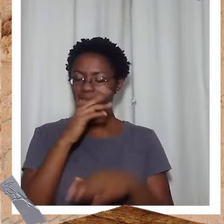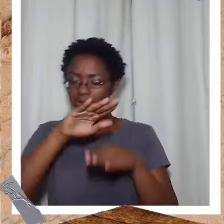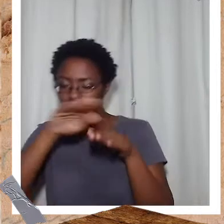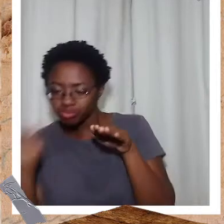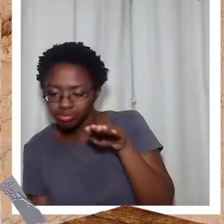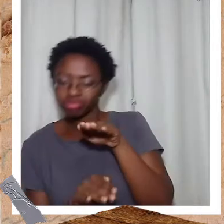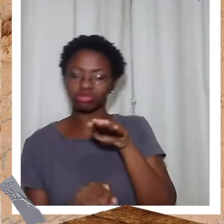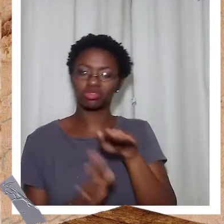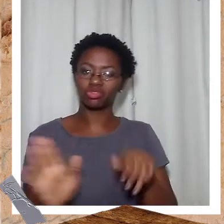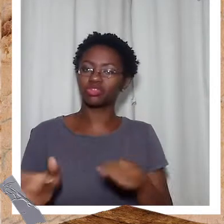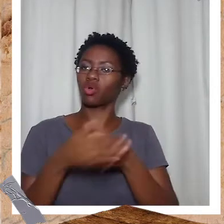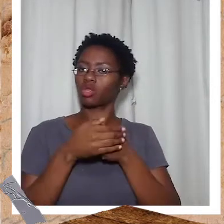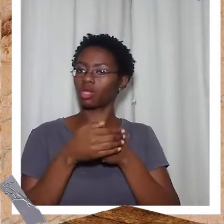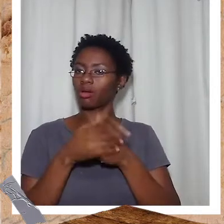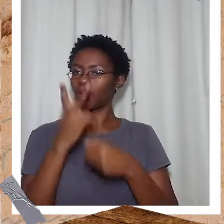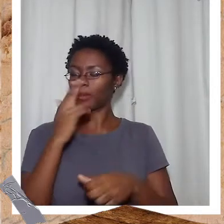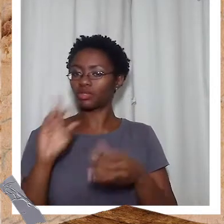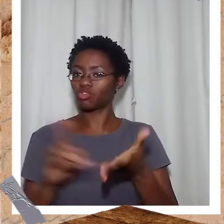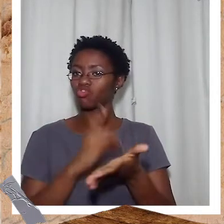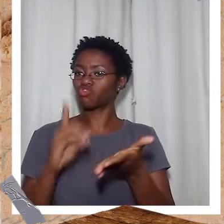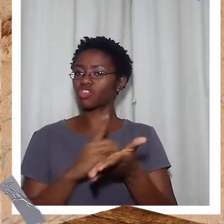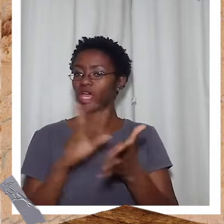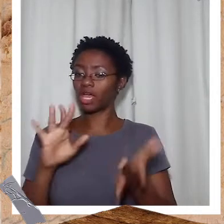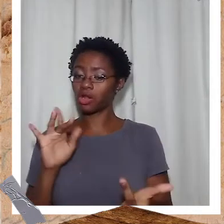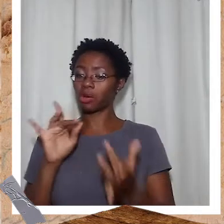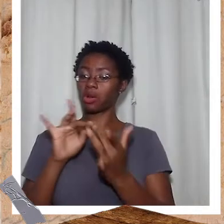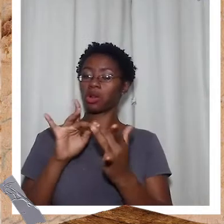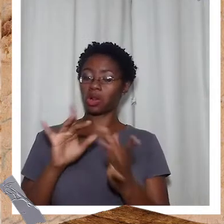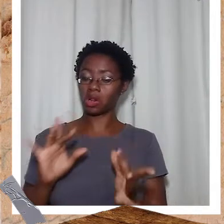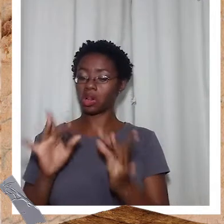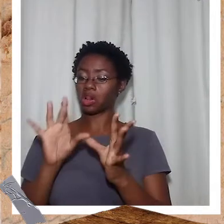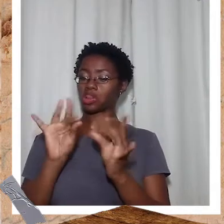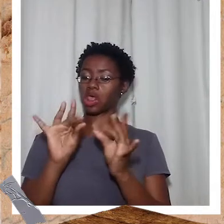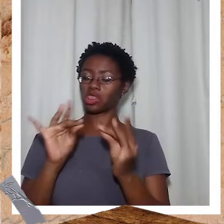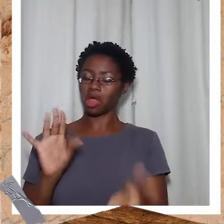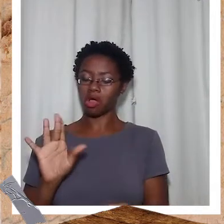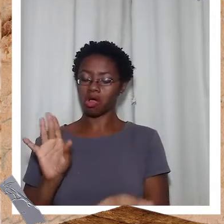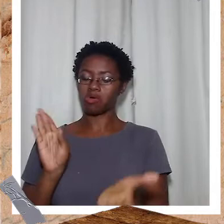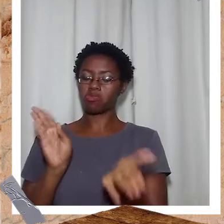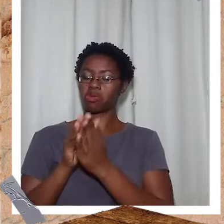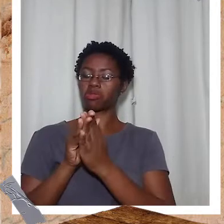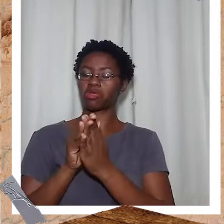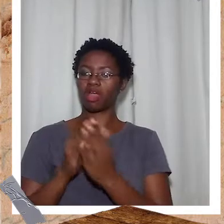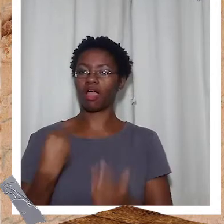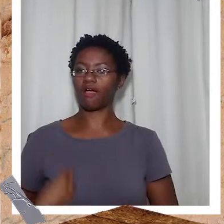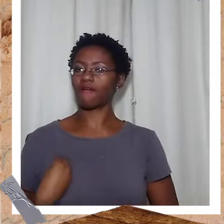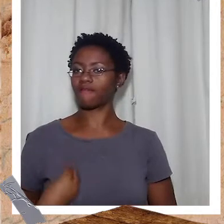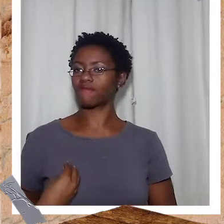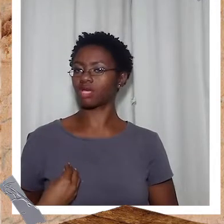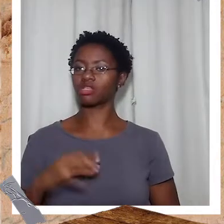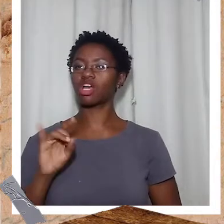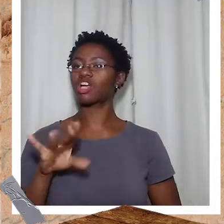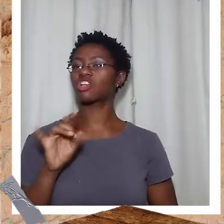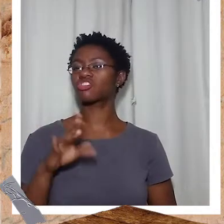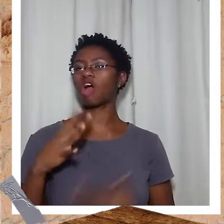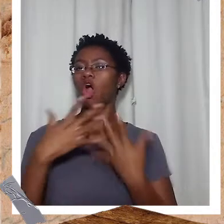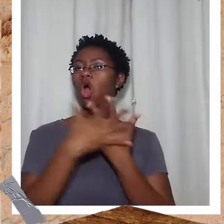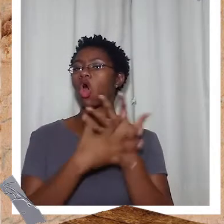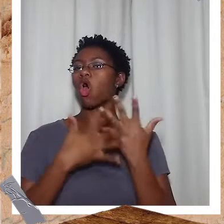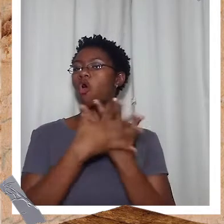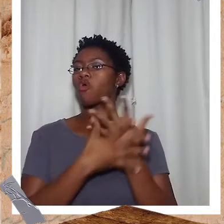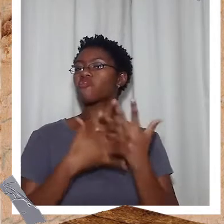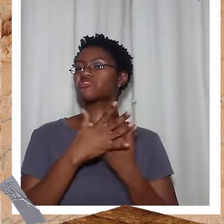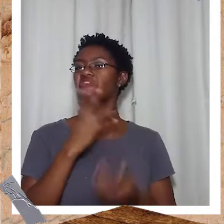O diário parece algo colado à vida dela, então é como se houvesse apenas a confissão, né?